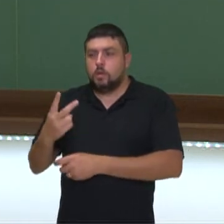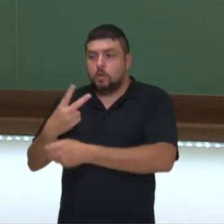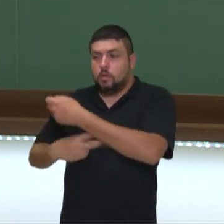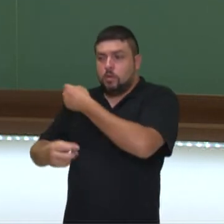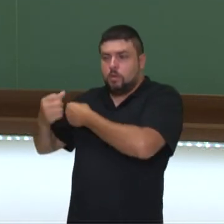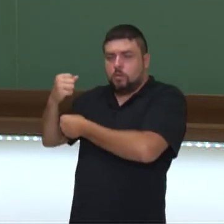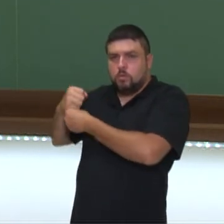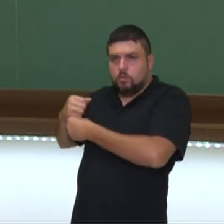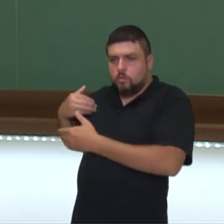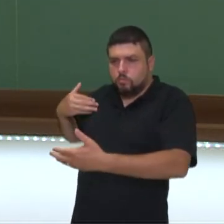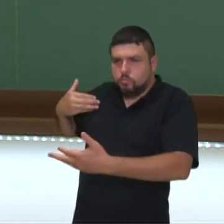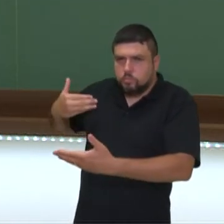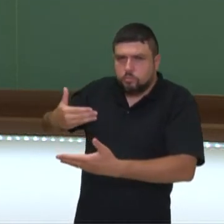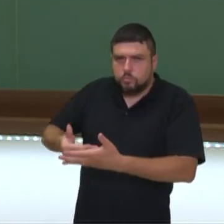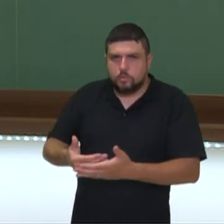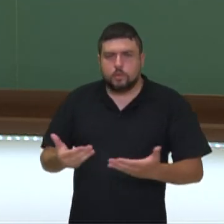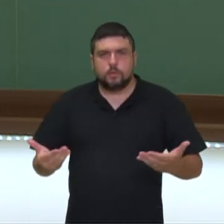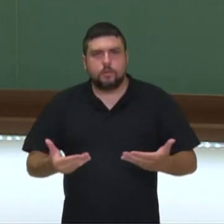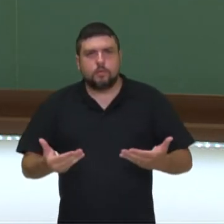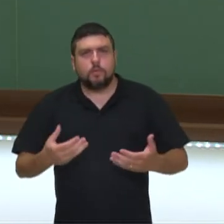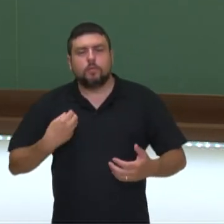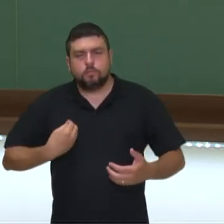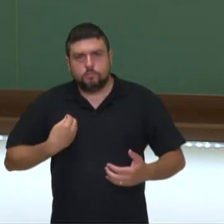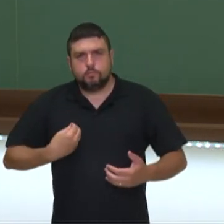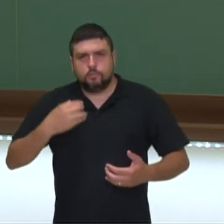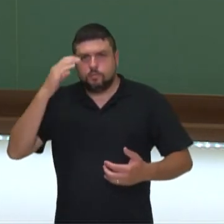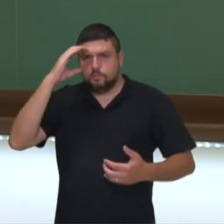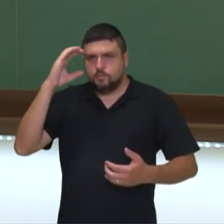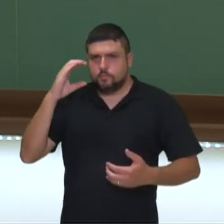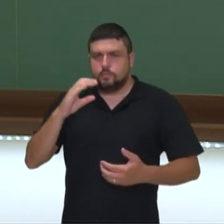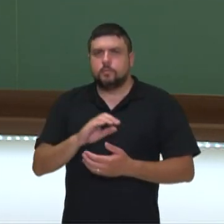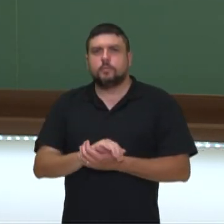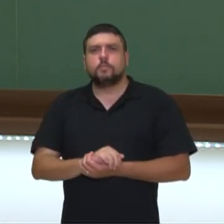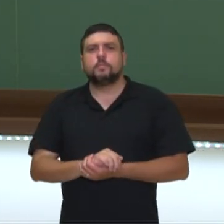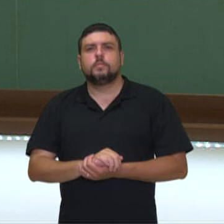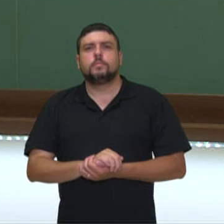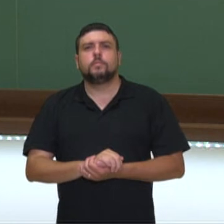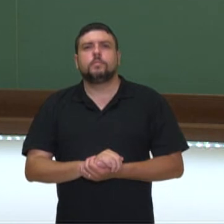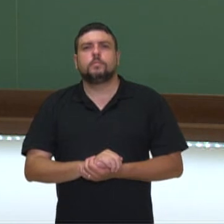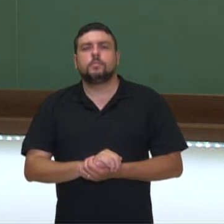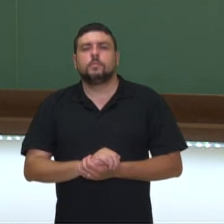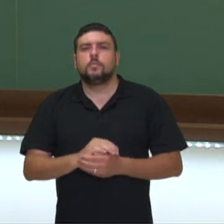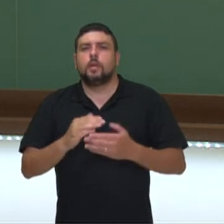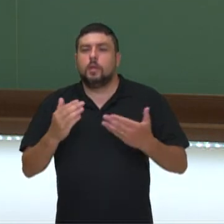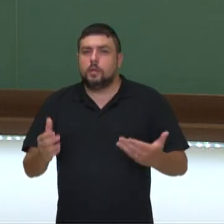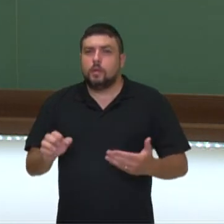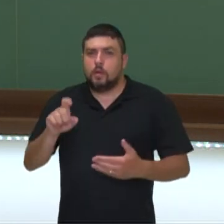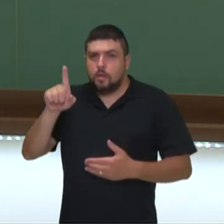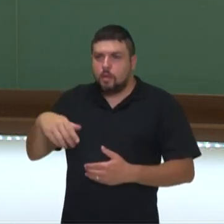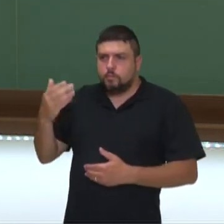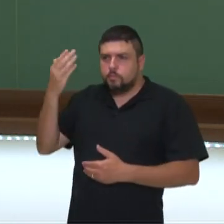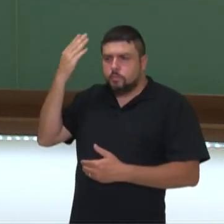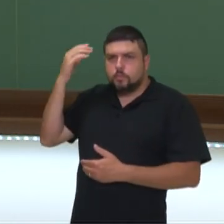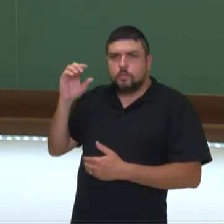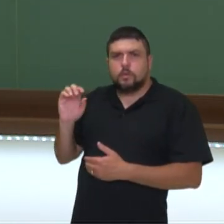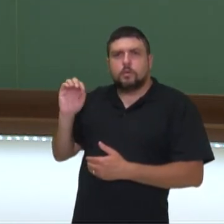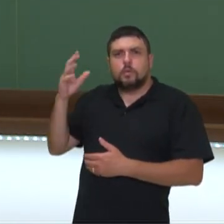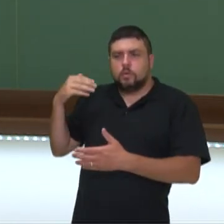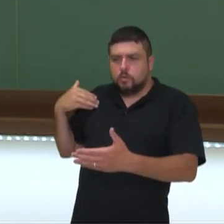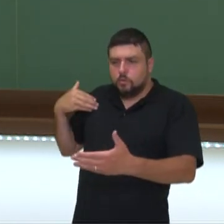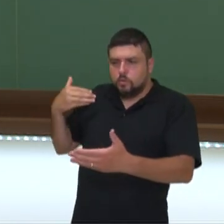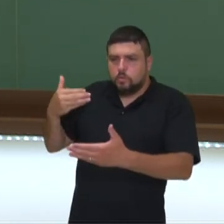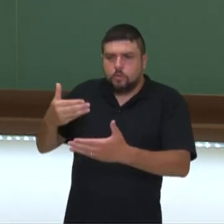ela continua aqui na cidade de Curitiba morando, tá ok? Então, é uma ação que tem um progresso. Começou no